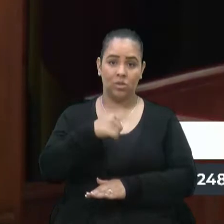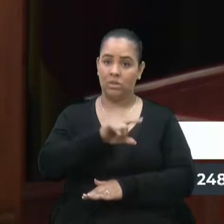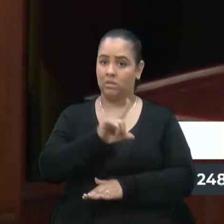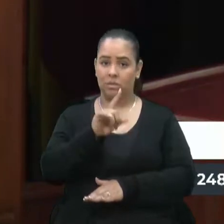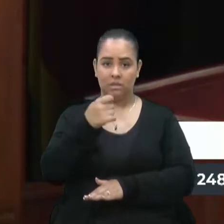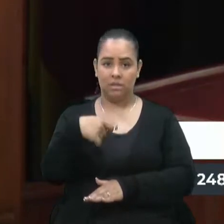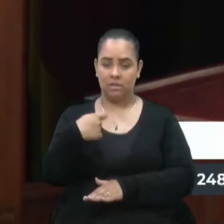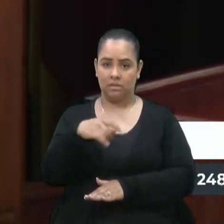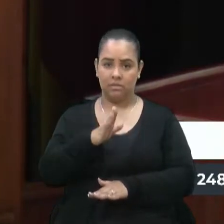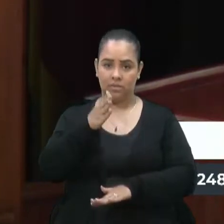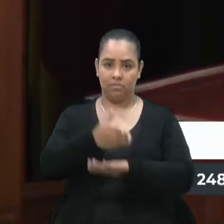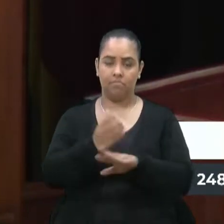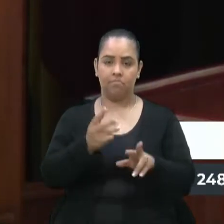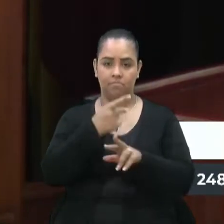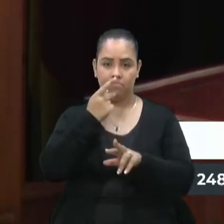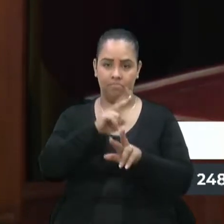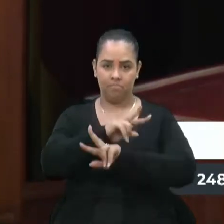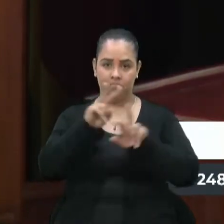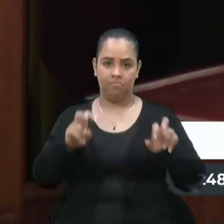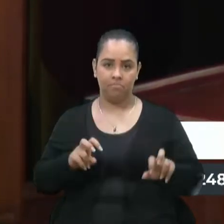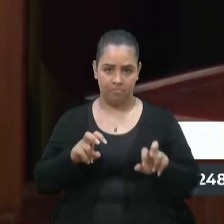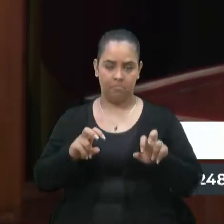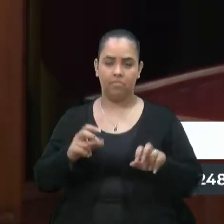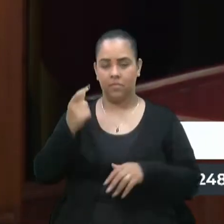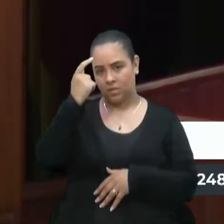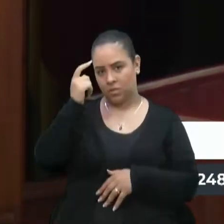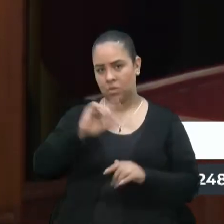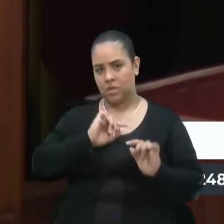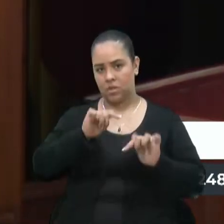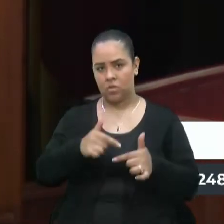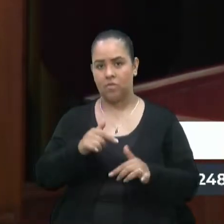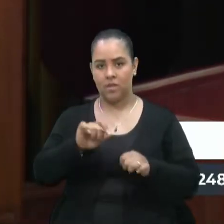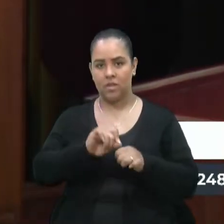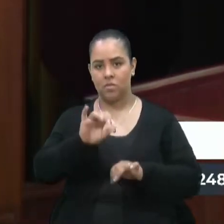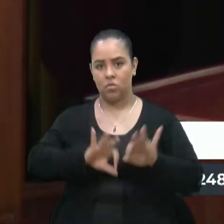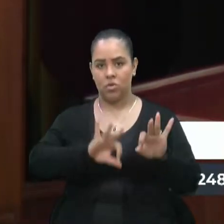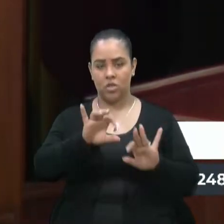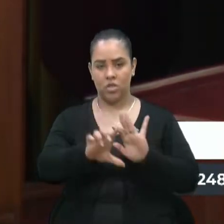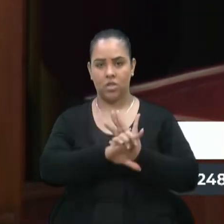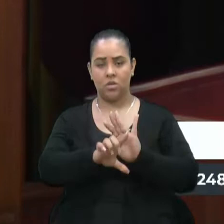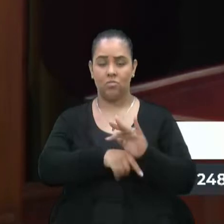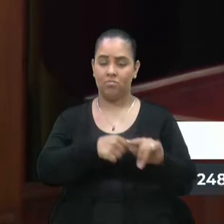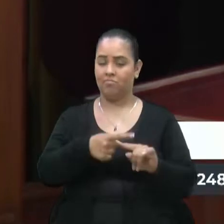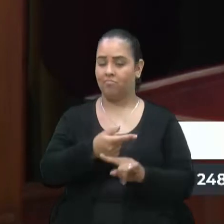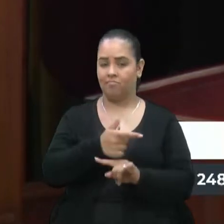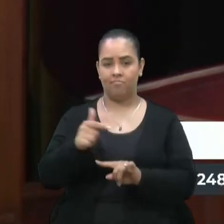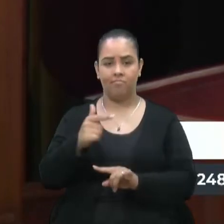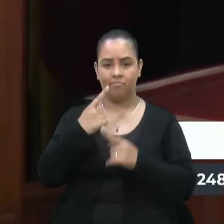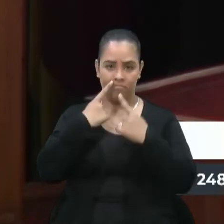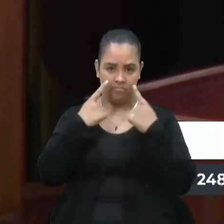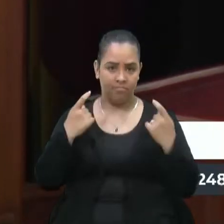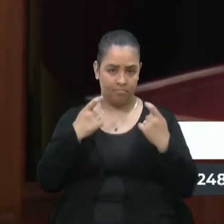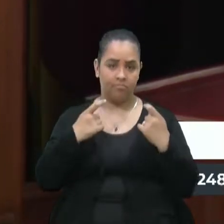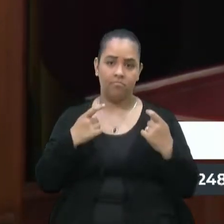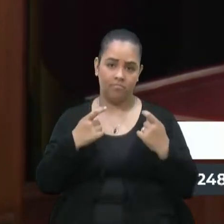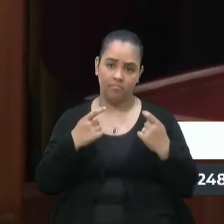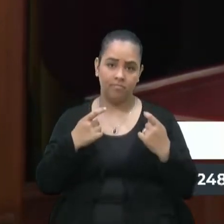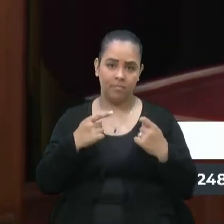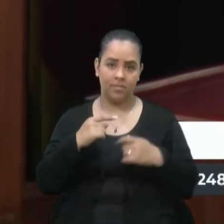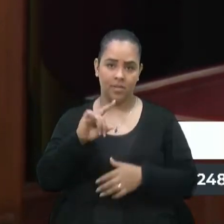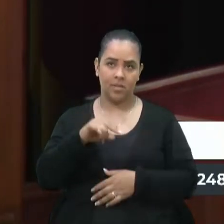aqui levantando esse tema, pensando em ações, fazendo projetos de lei, porque não existiria violência, né? Isso seria o